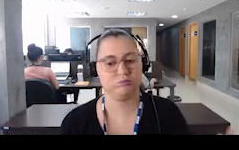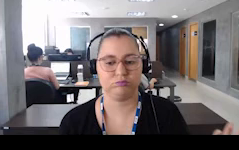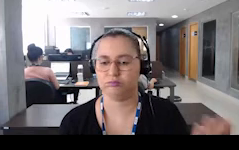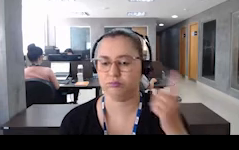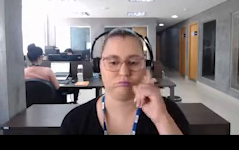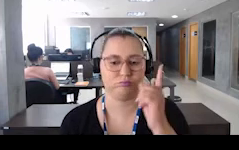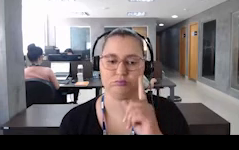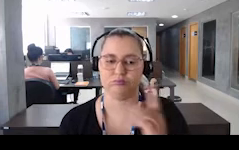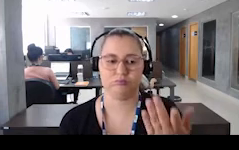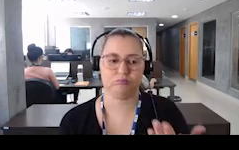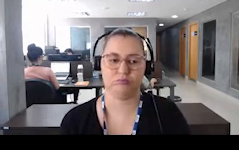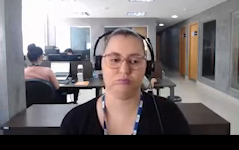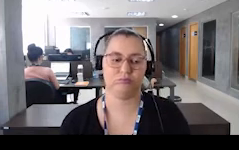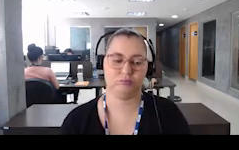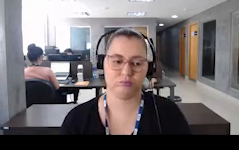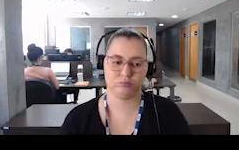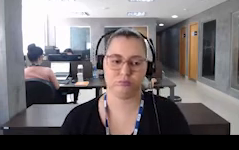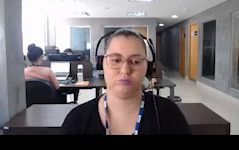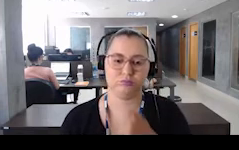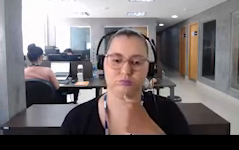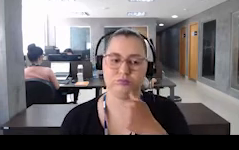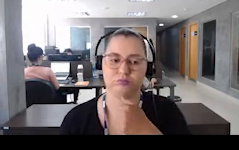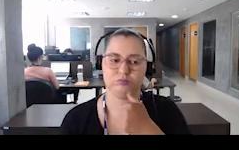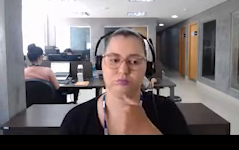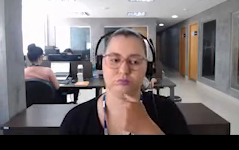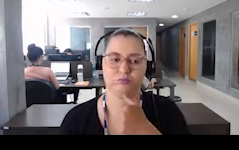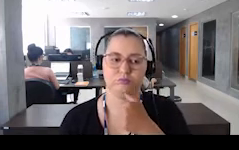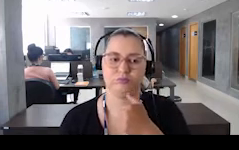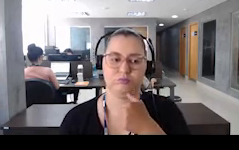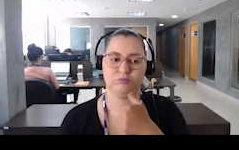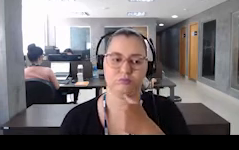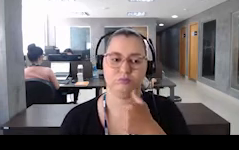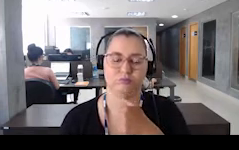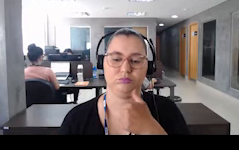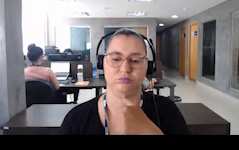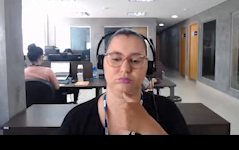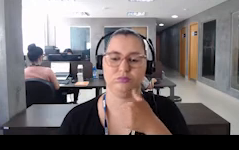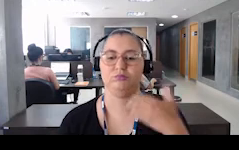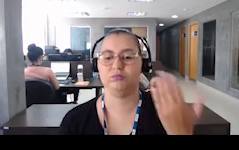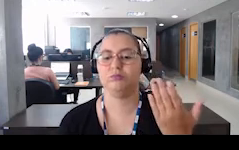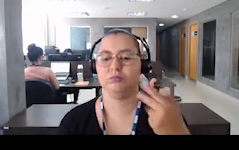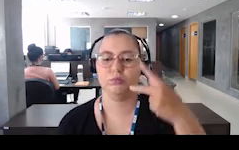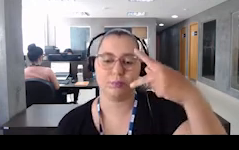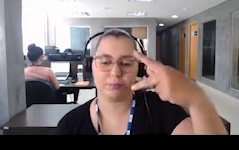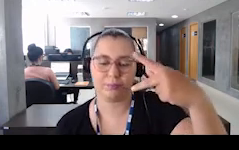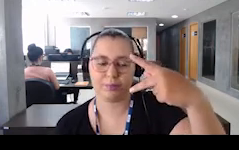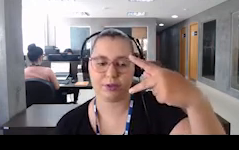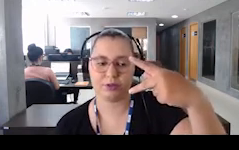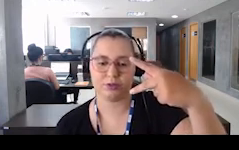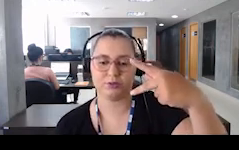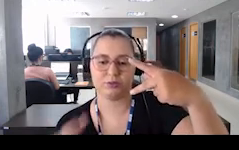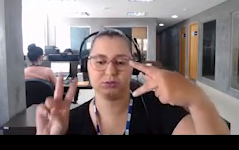a corrente? Vou fazer aqui, ó. A corrente é igual ao quê? Né? Ela está escondida. O que é que sobrou no